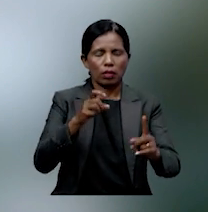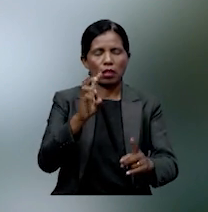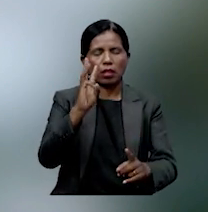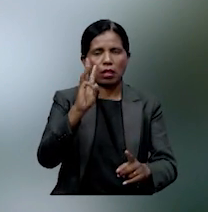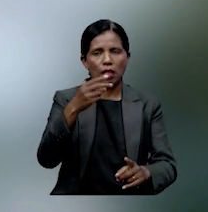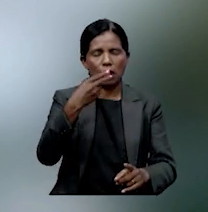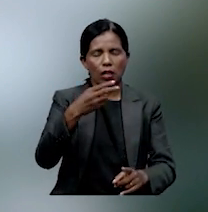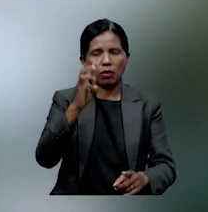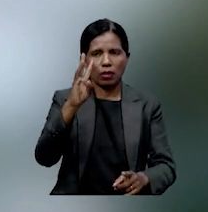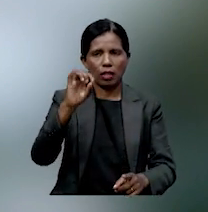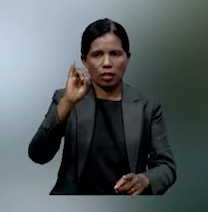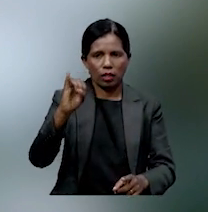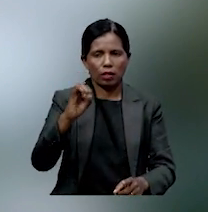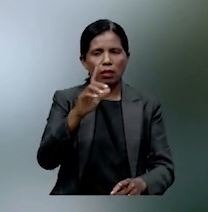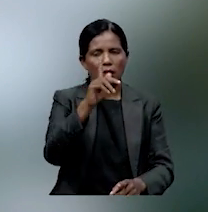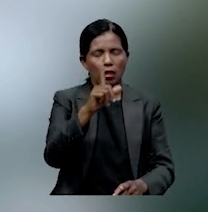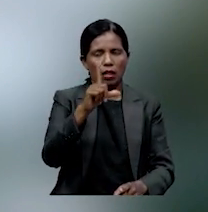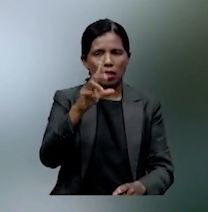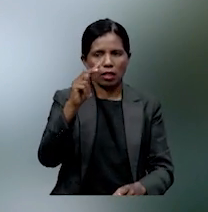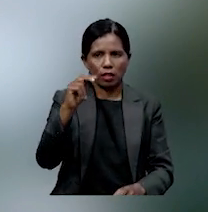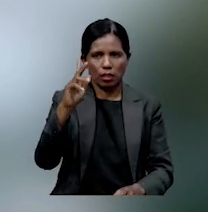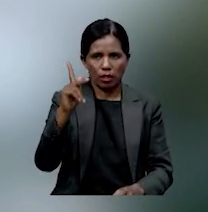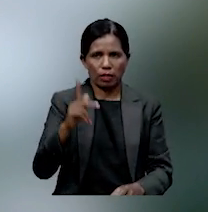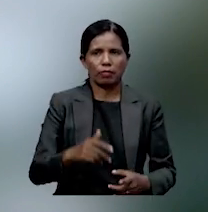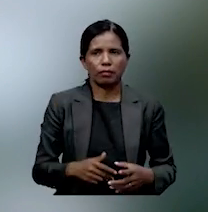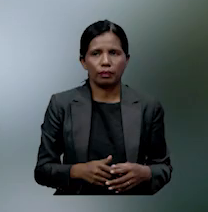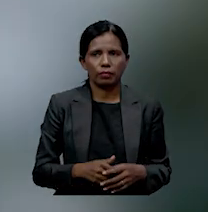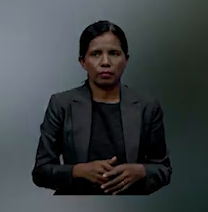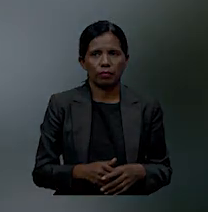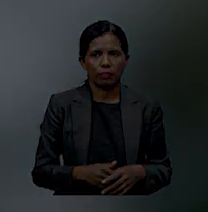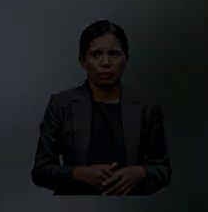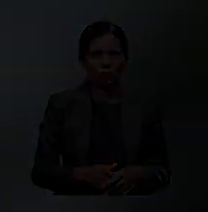HWI ho kalin. Efizene Babo, Lamberto da Silva, GMN.